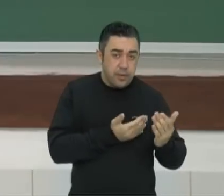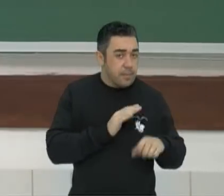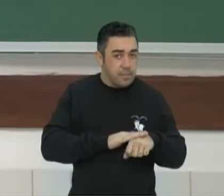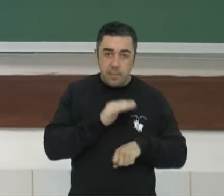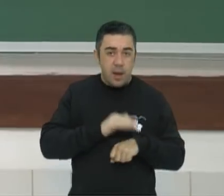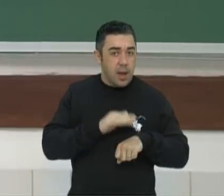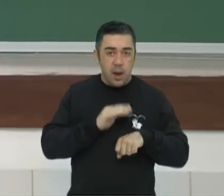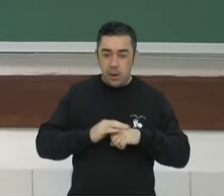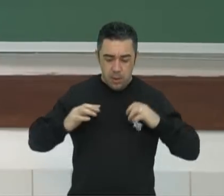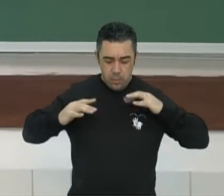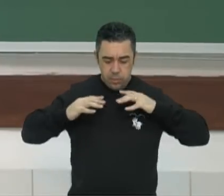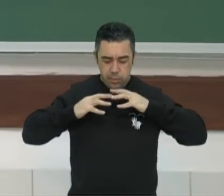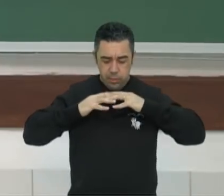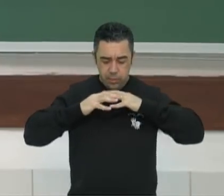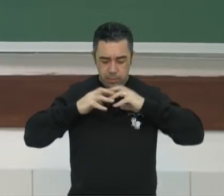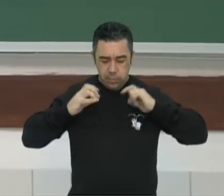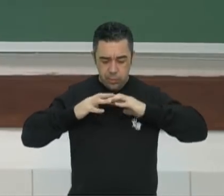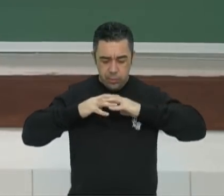colágenas do que um idoso, tá?